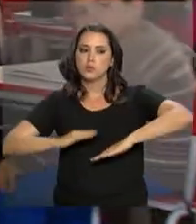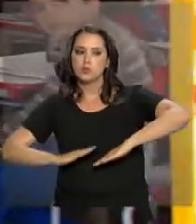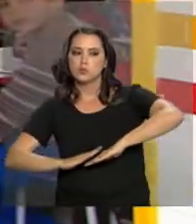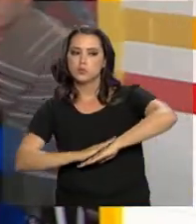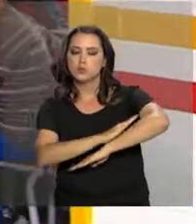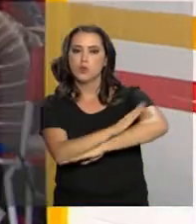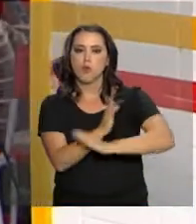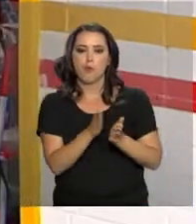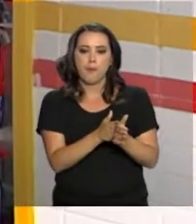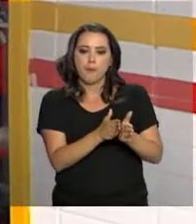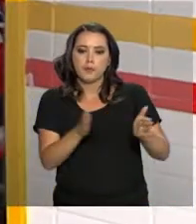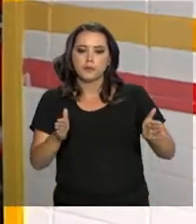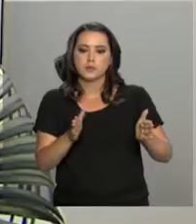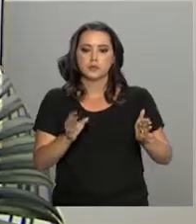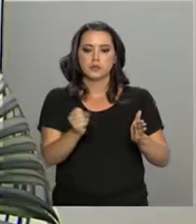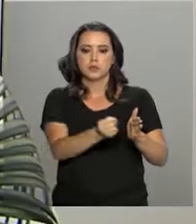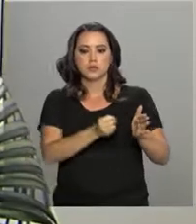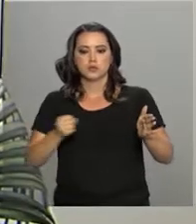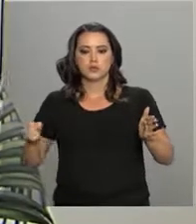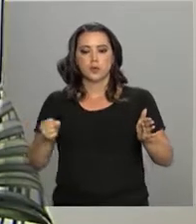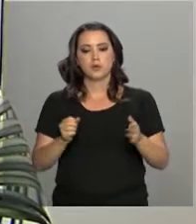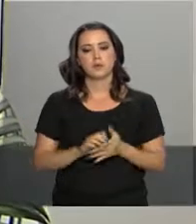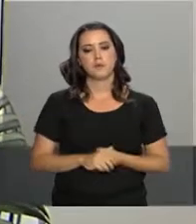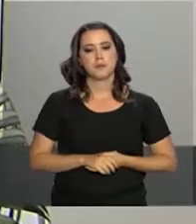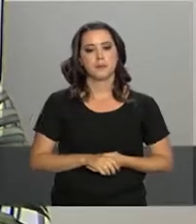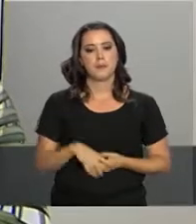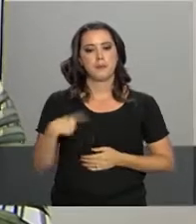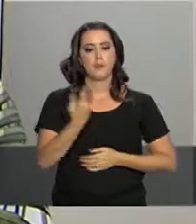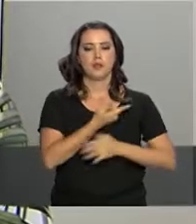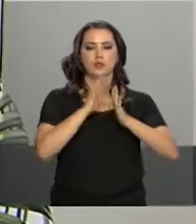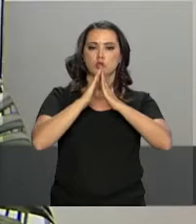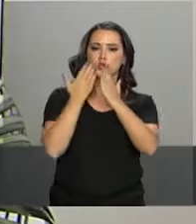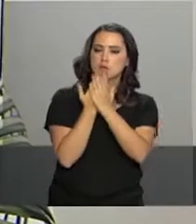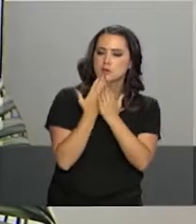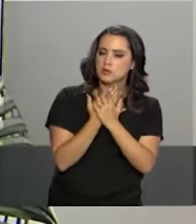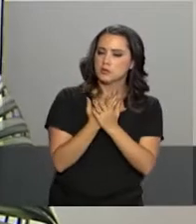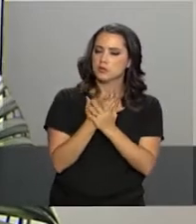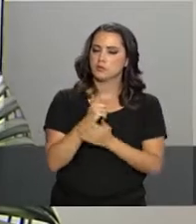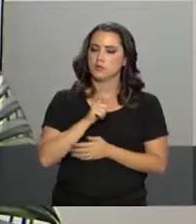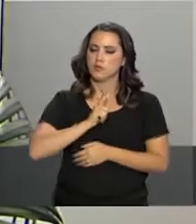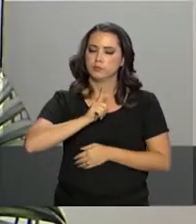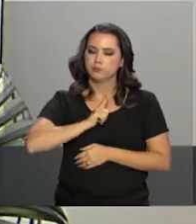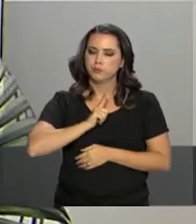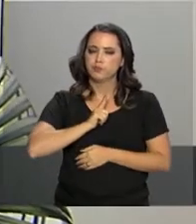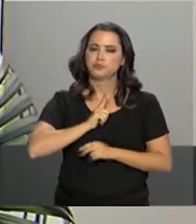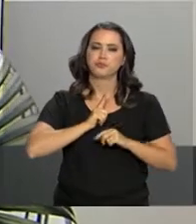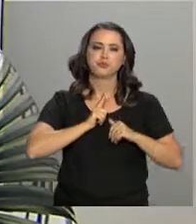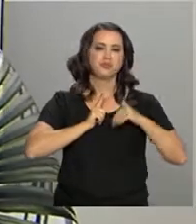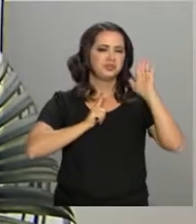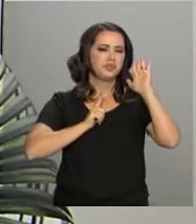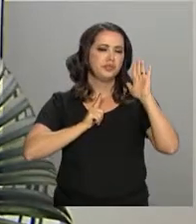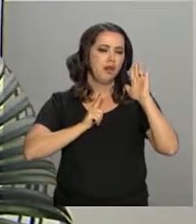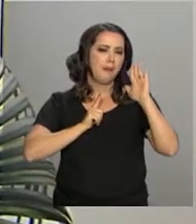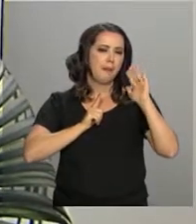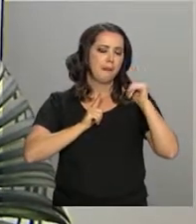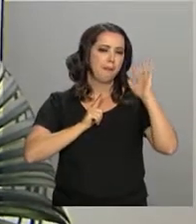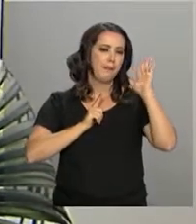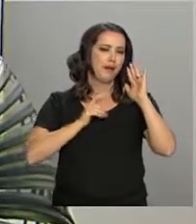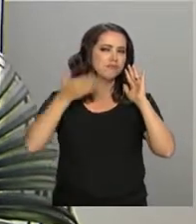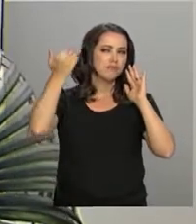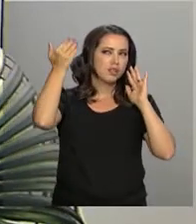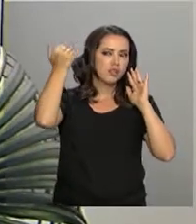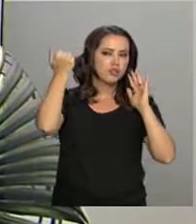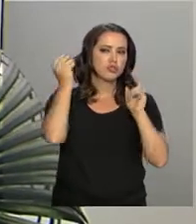e o alargamento de portas. Nossas escolas, aquelas que têm um pouco mais de tempo